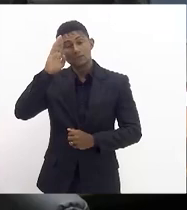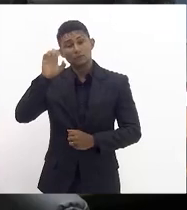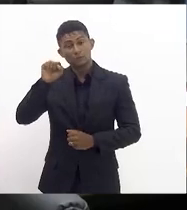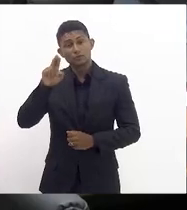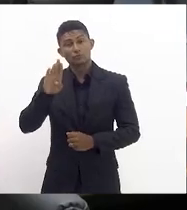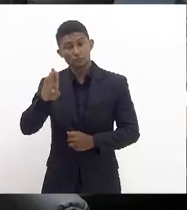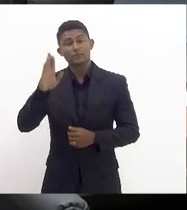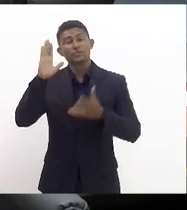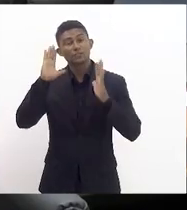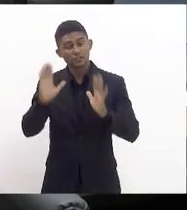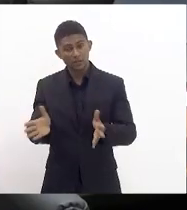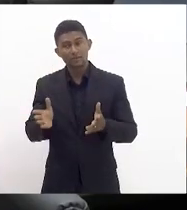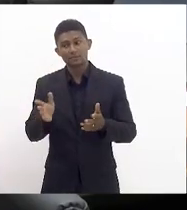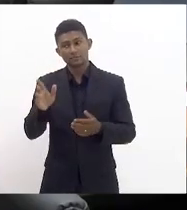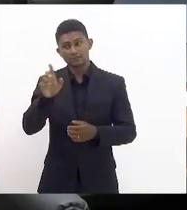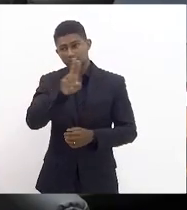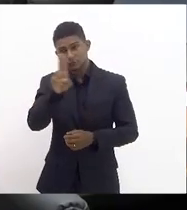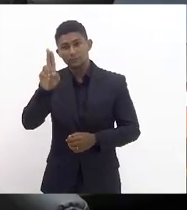Deputada Tia,